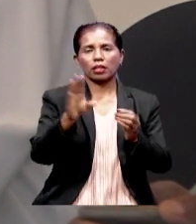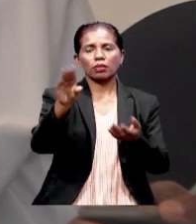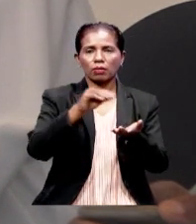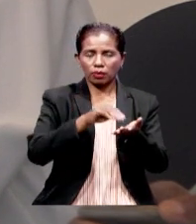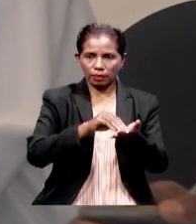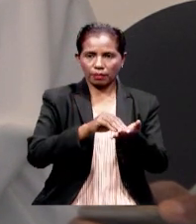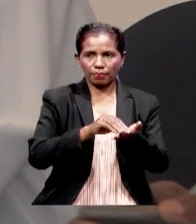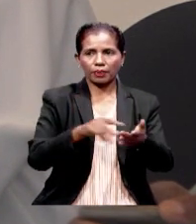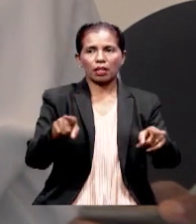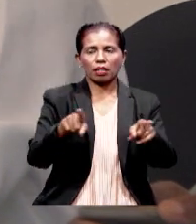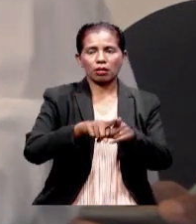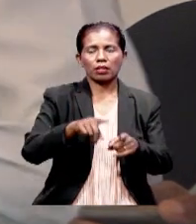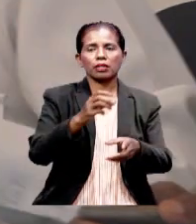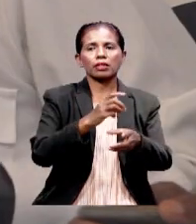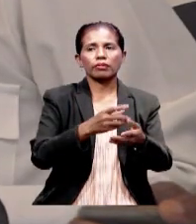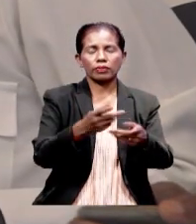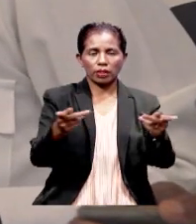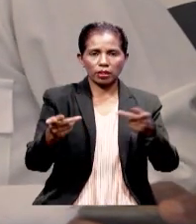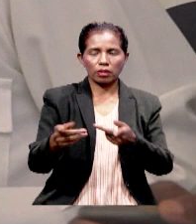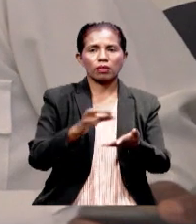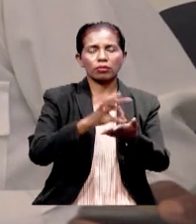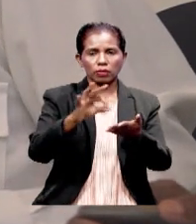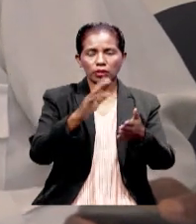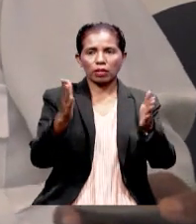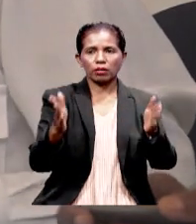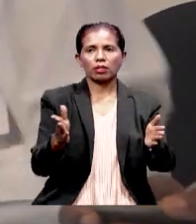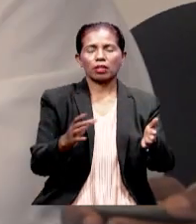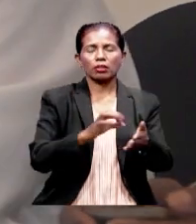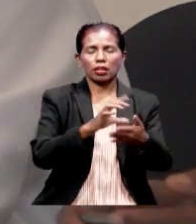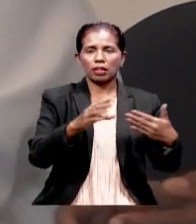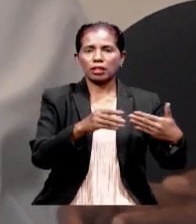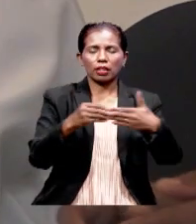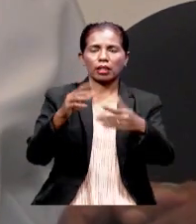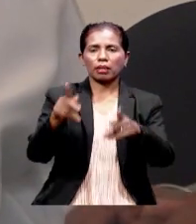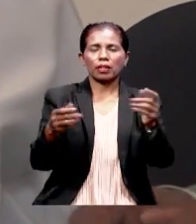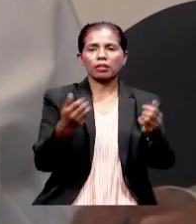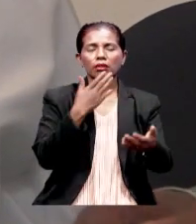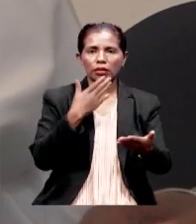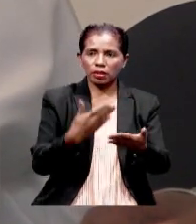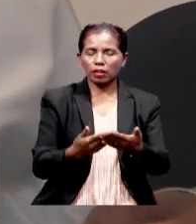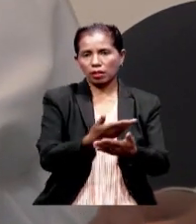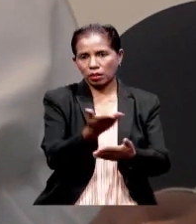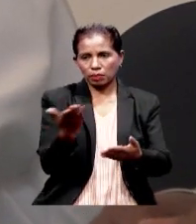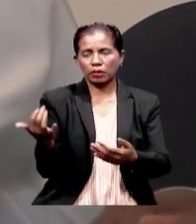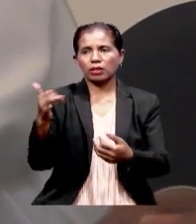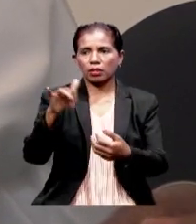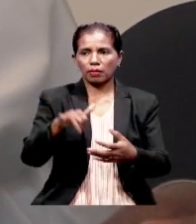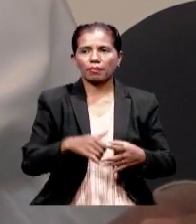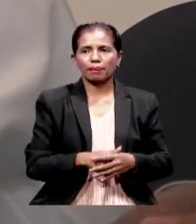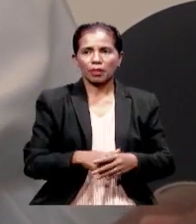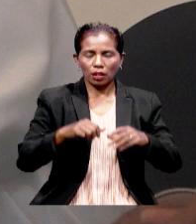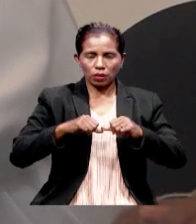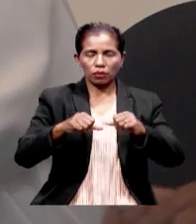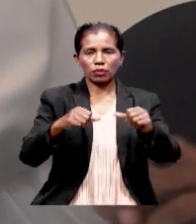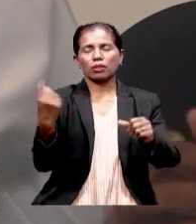e a necessidade de formação, a necessidade de formação, e nem bem forma é uma parte, dia, nem ter posse da moça, continua na